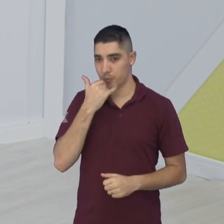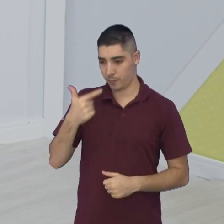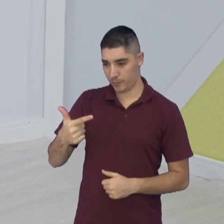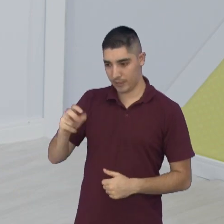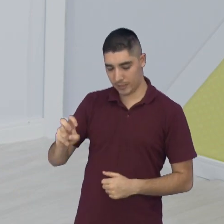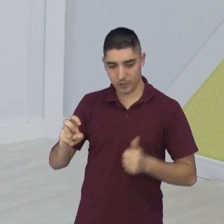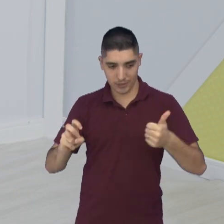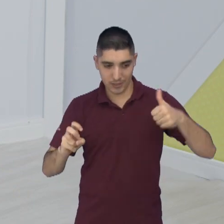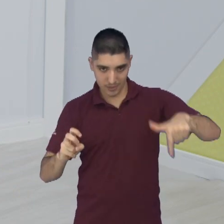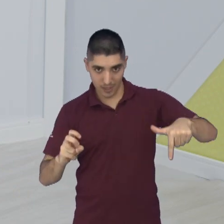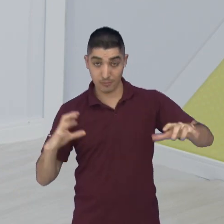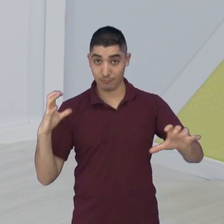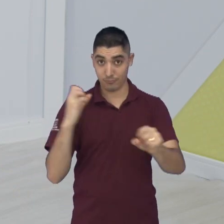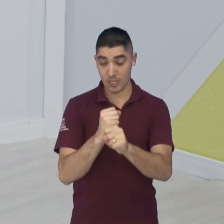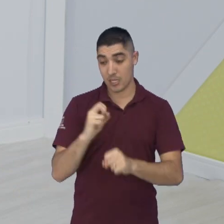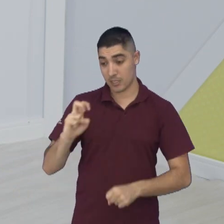empate,